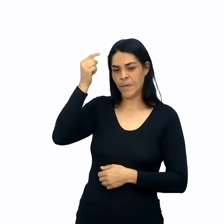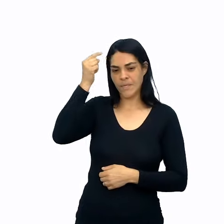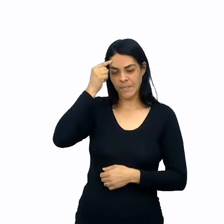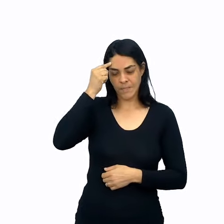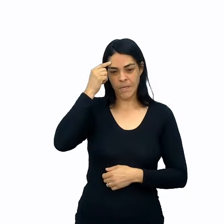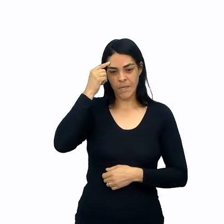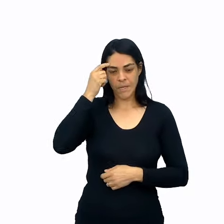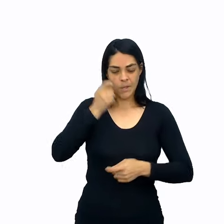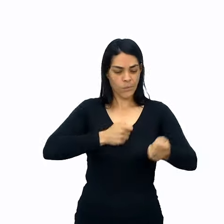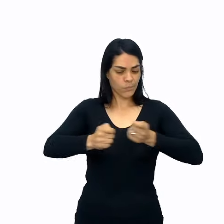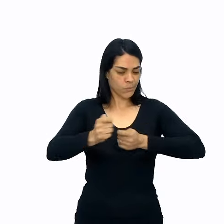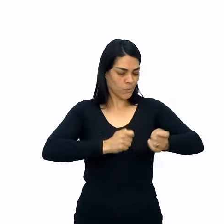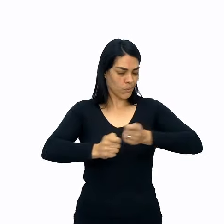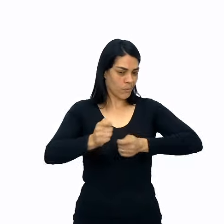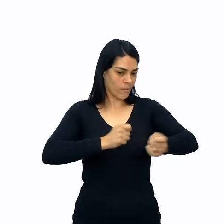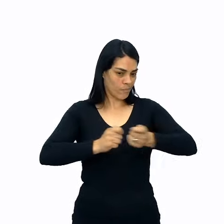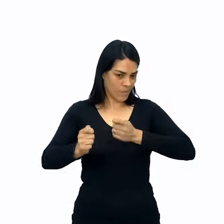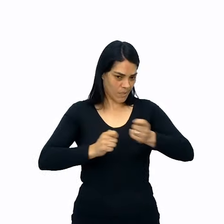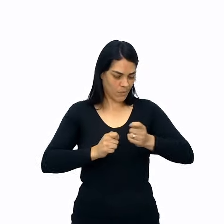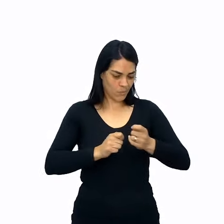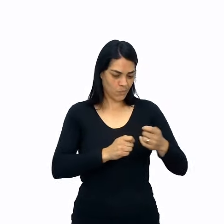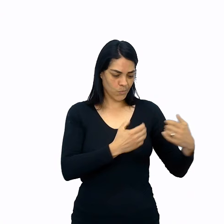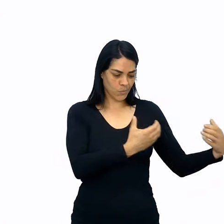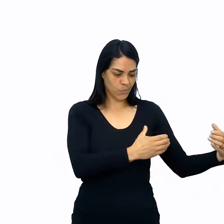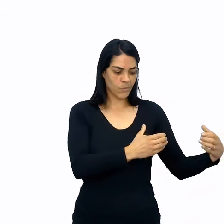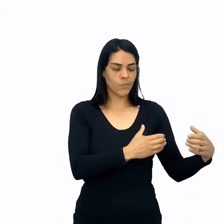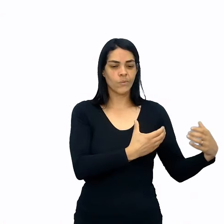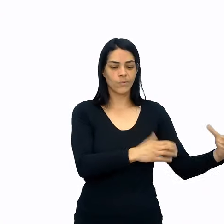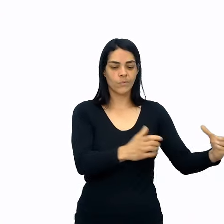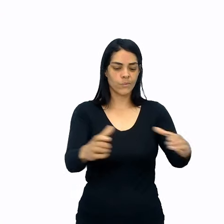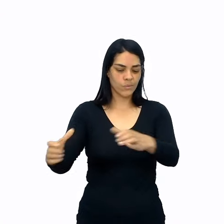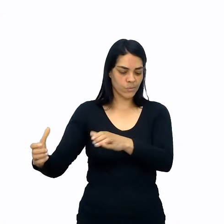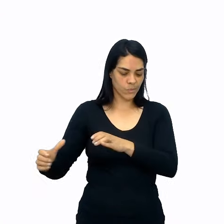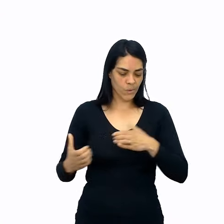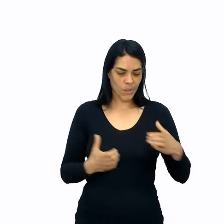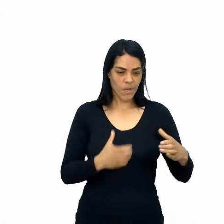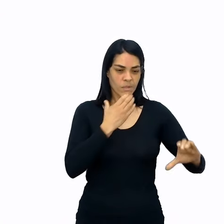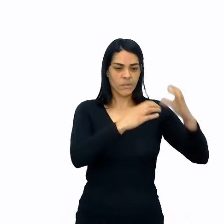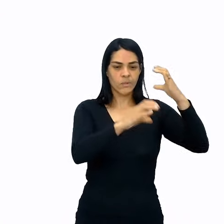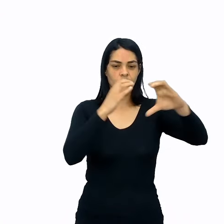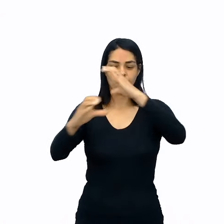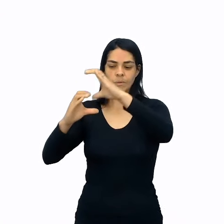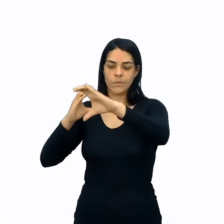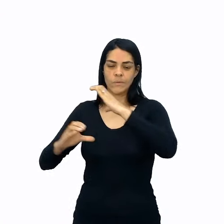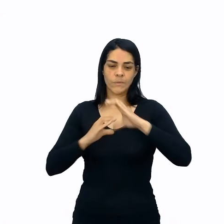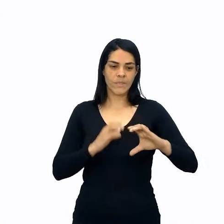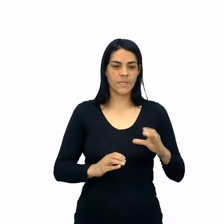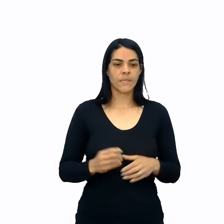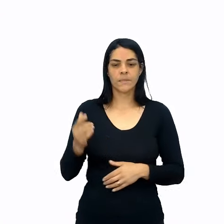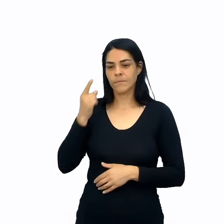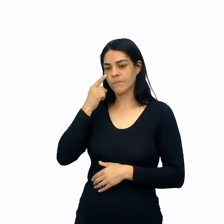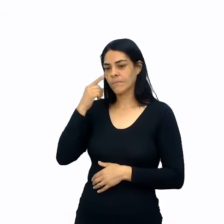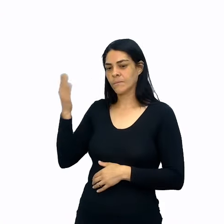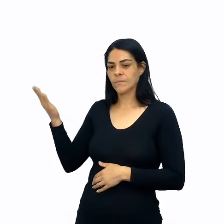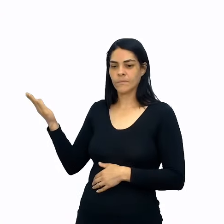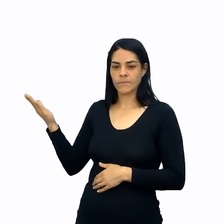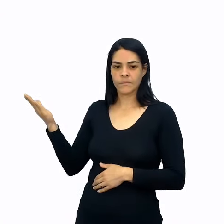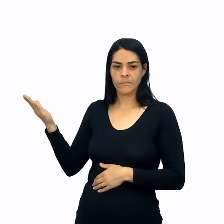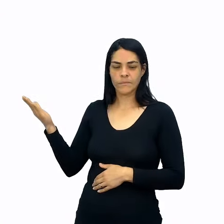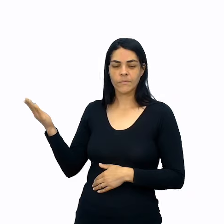domínios dos campos de atuação, né? De comunicação. Podemos passar, então, para gêneros textuais e os